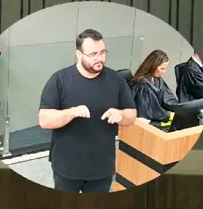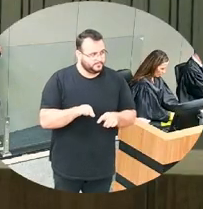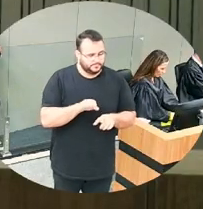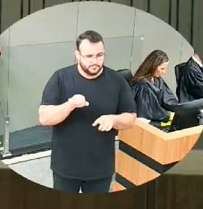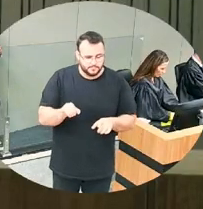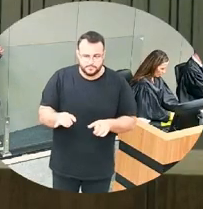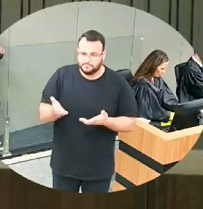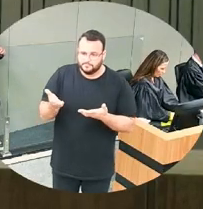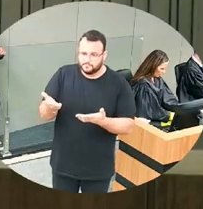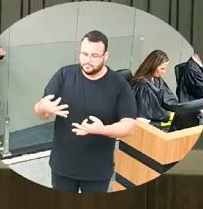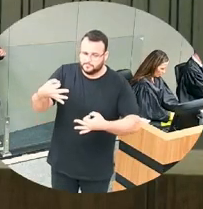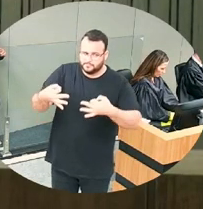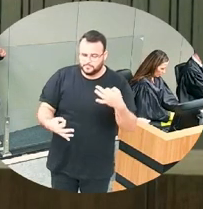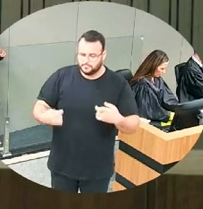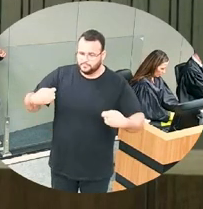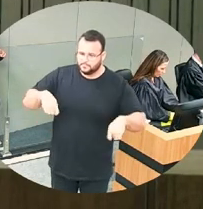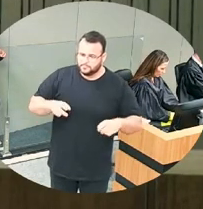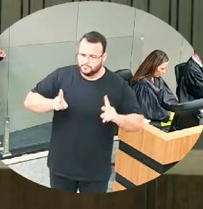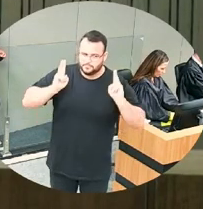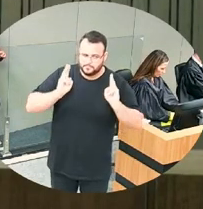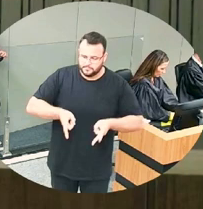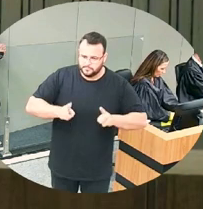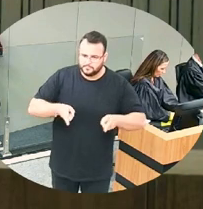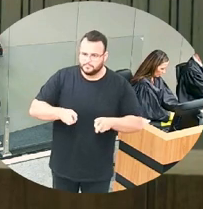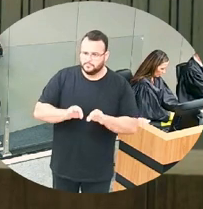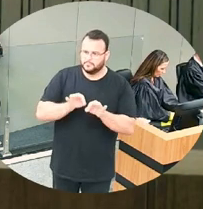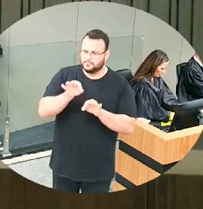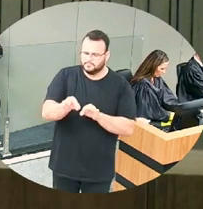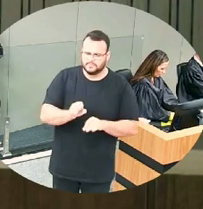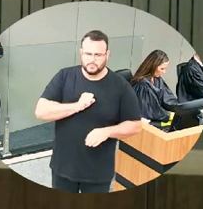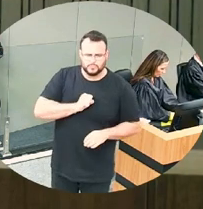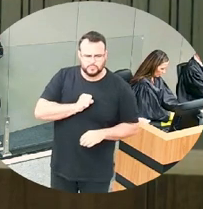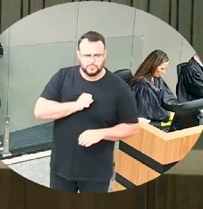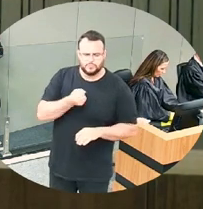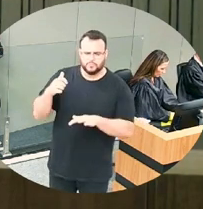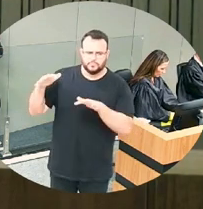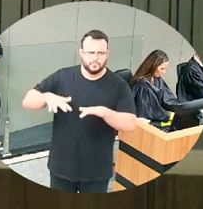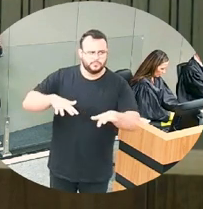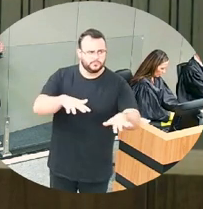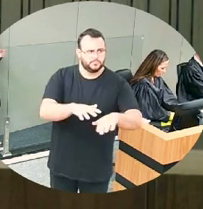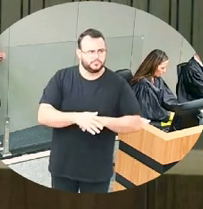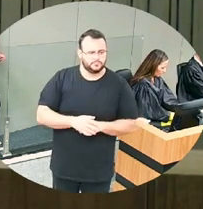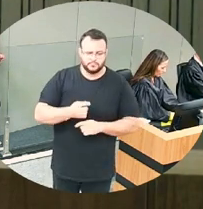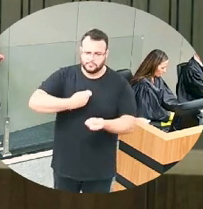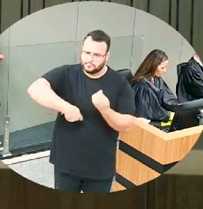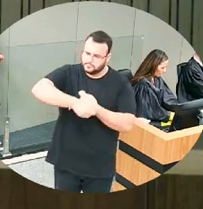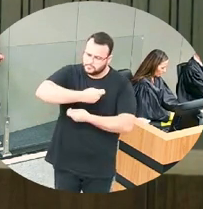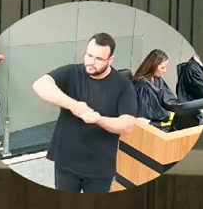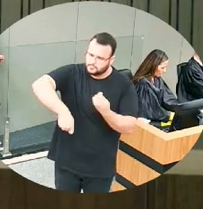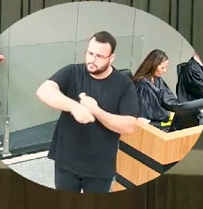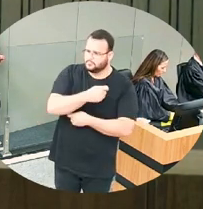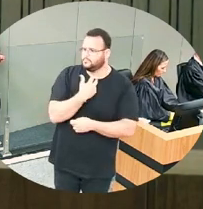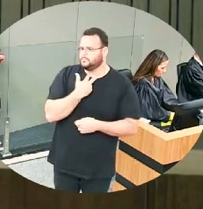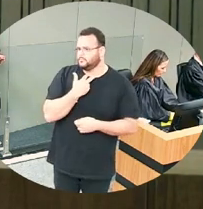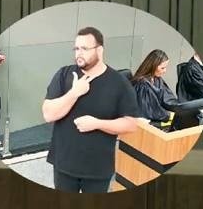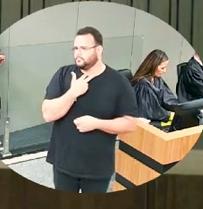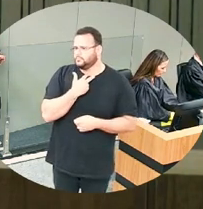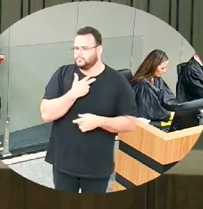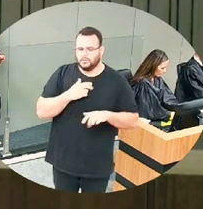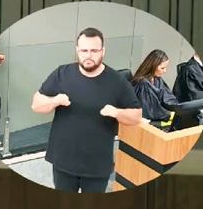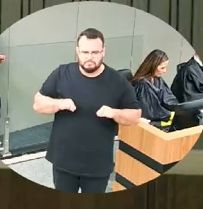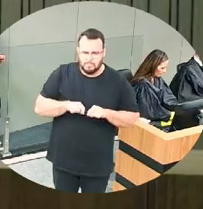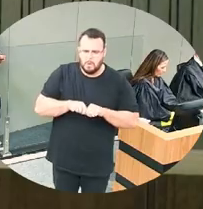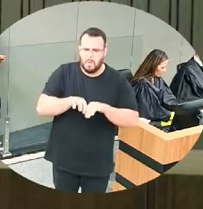prestação jurisdicional precisa se manter distante de manifestações odiosas a sua face administrativa não deve ser